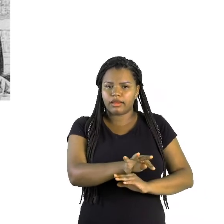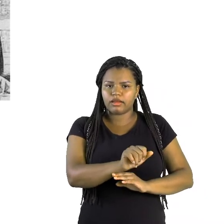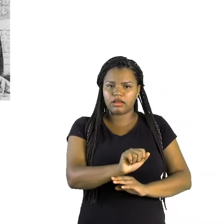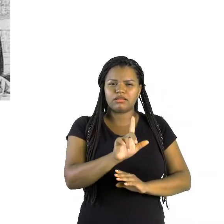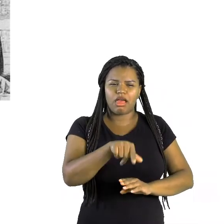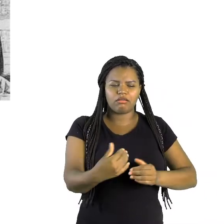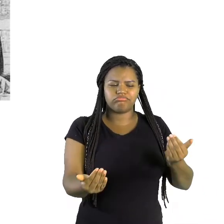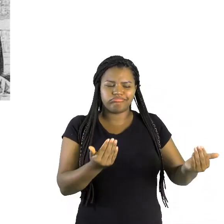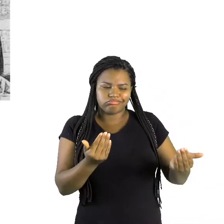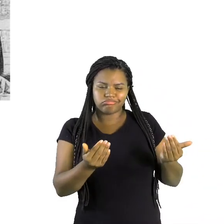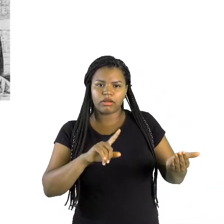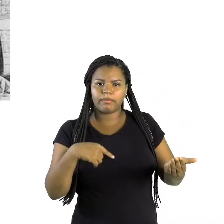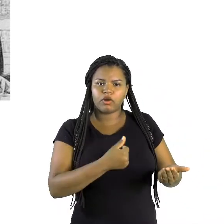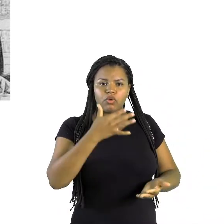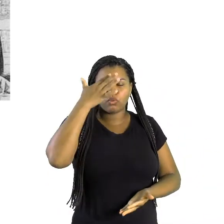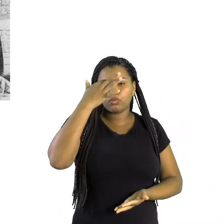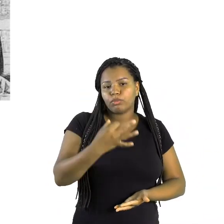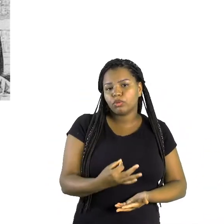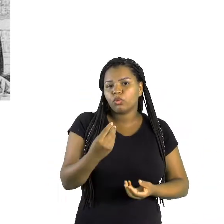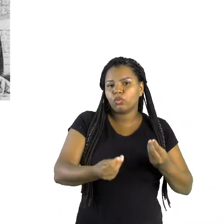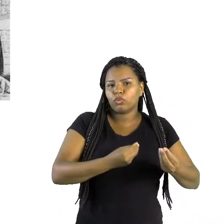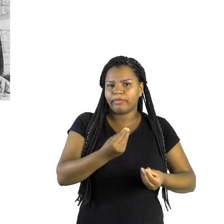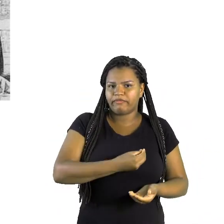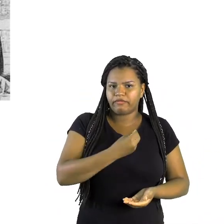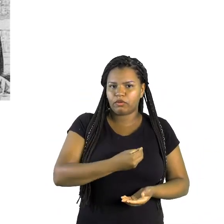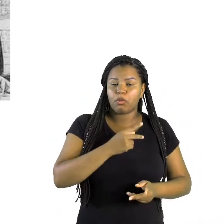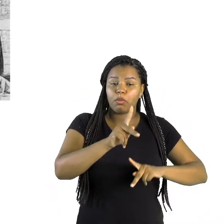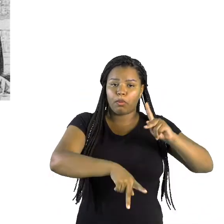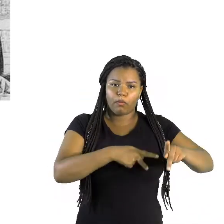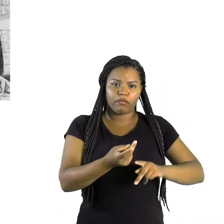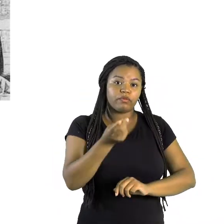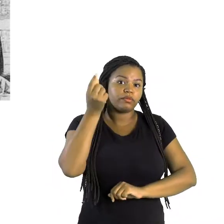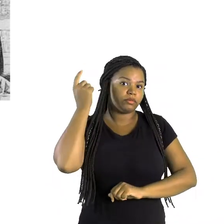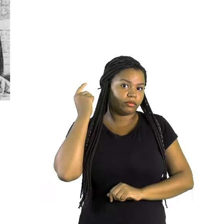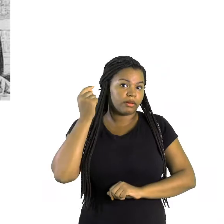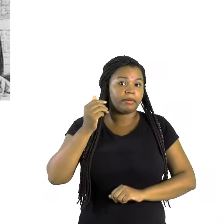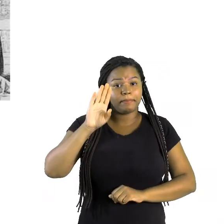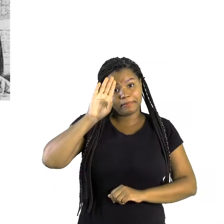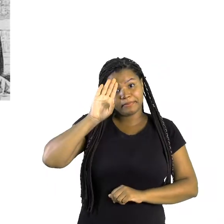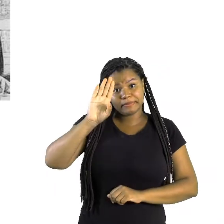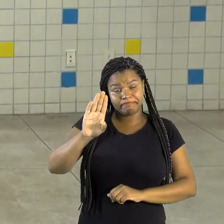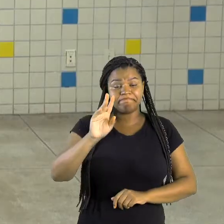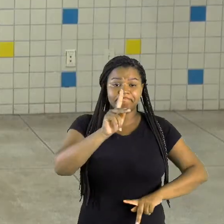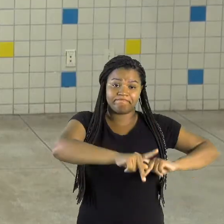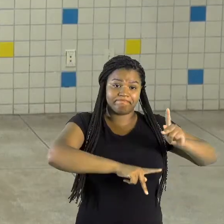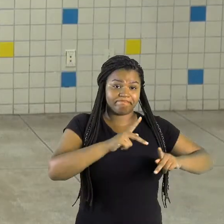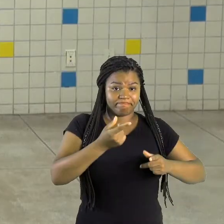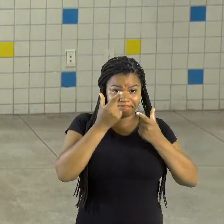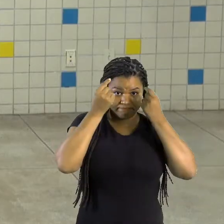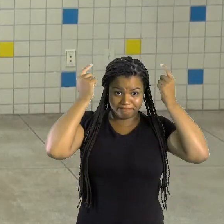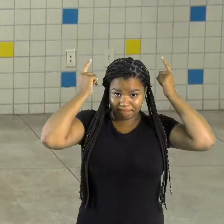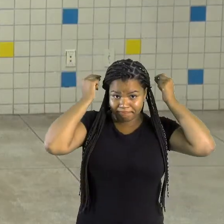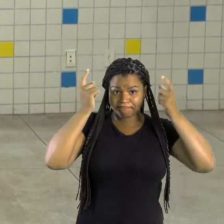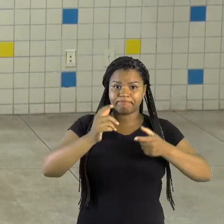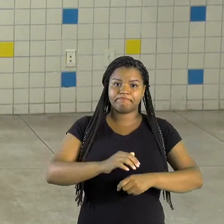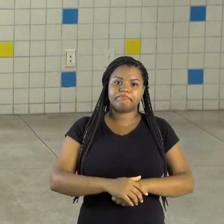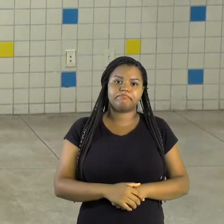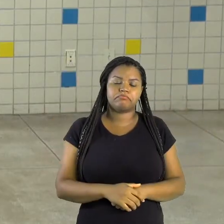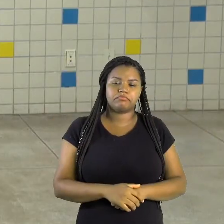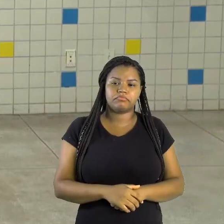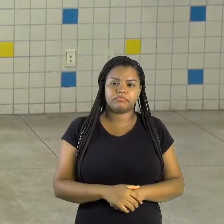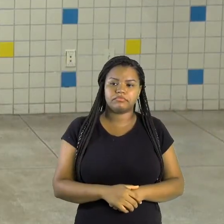gente compreender como viviam os povos antigos, principalmente os povos gregos. Então vamos ver,